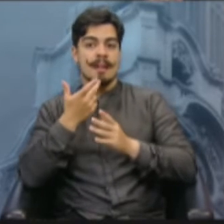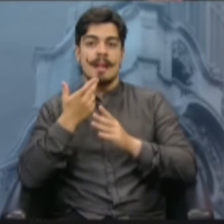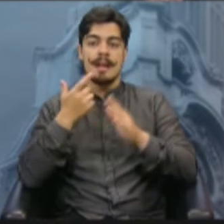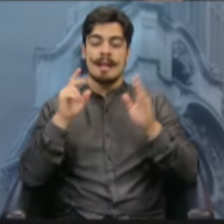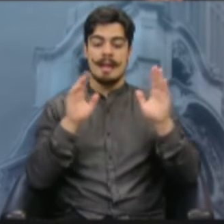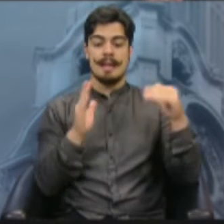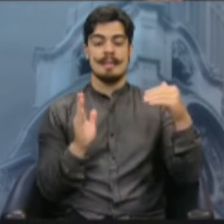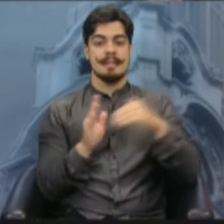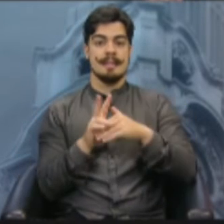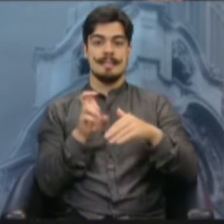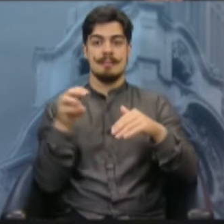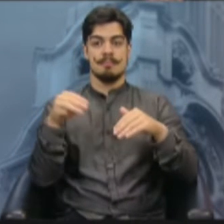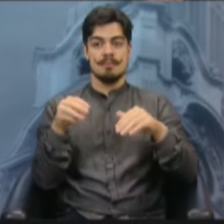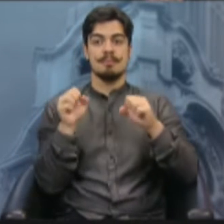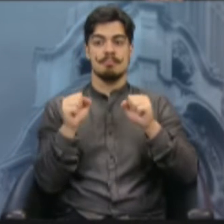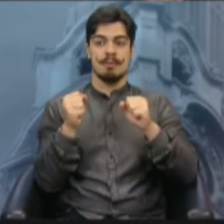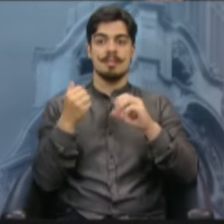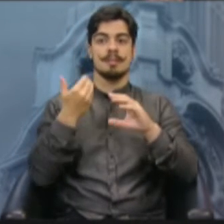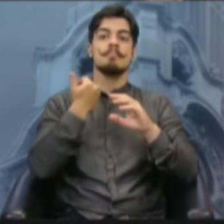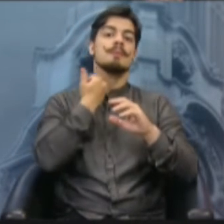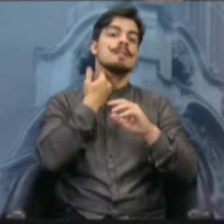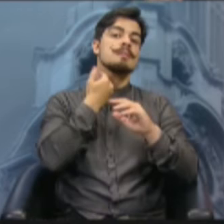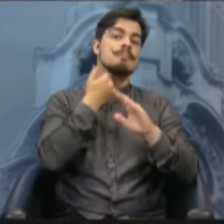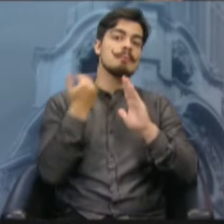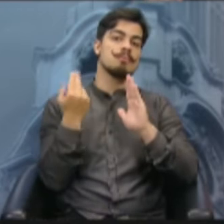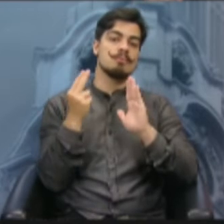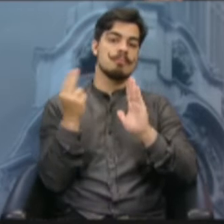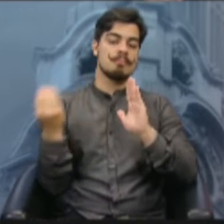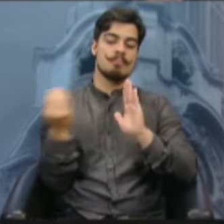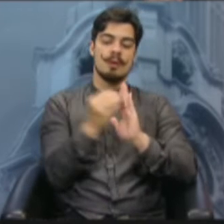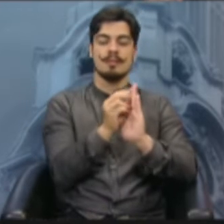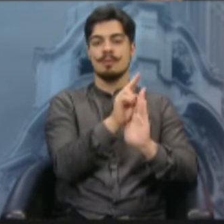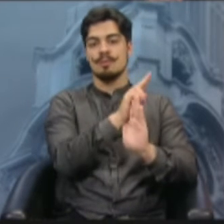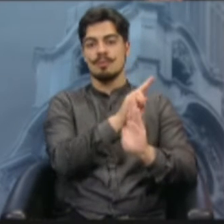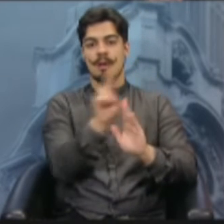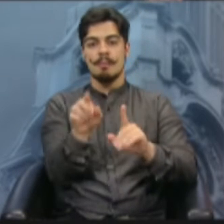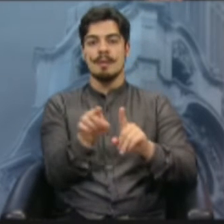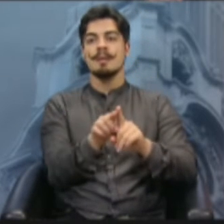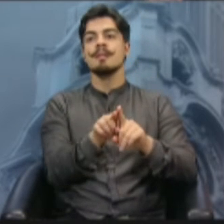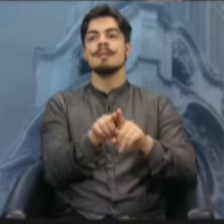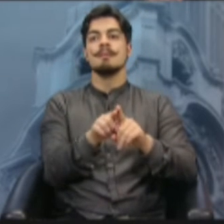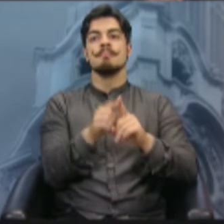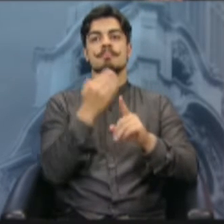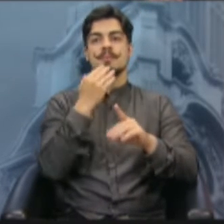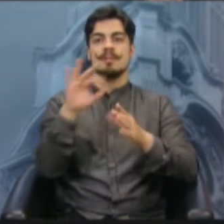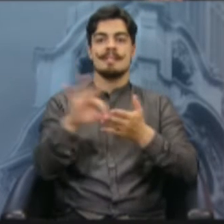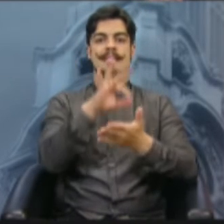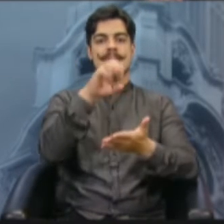5 minutos, pode encaminhar pelo chat o nome e um sobrenome, solicitando a inscrição.